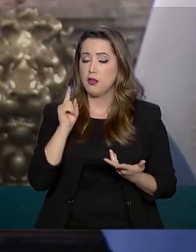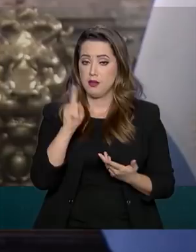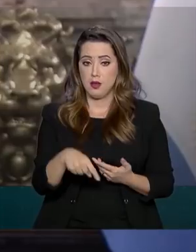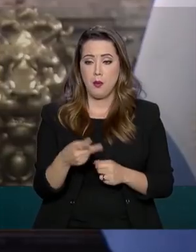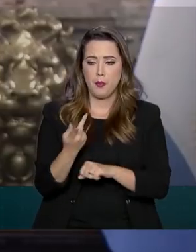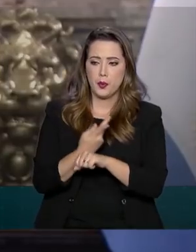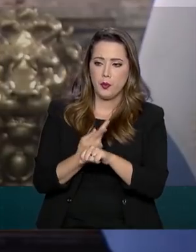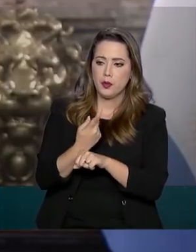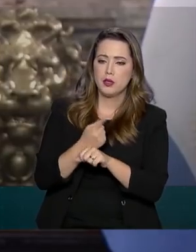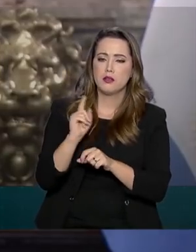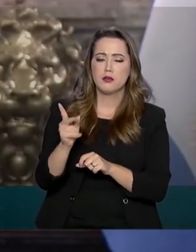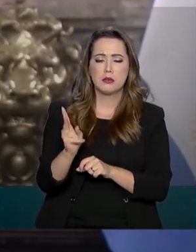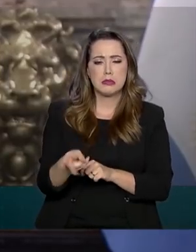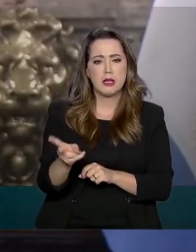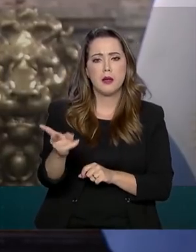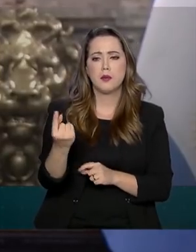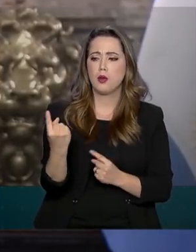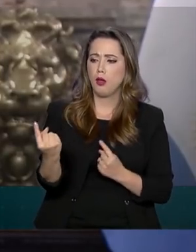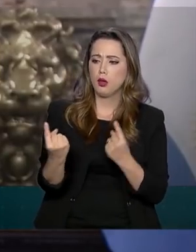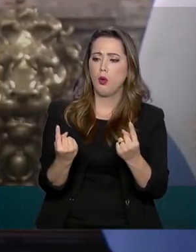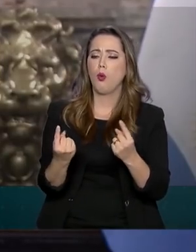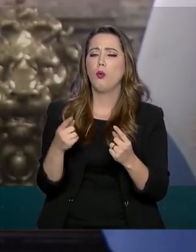buscando cada um o seu potencial,